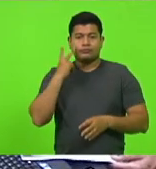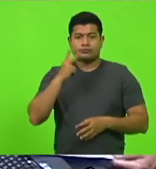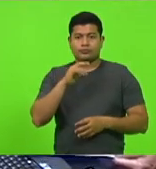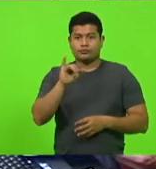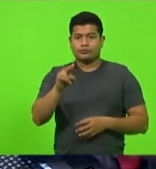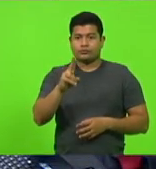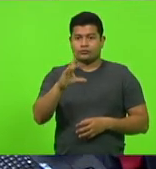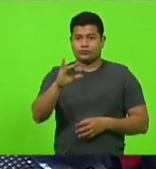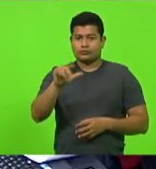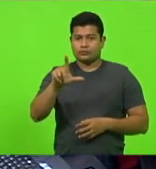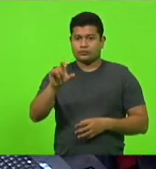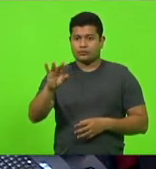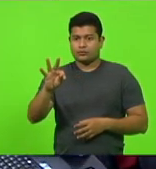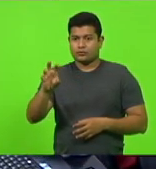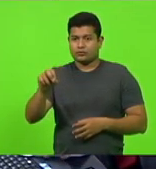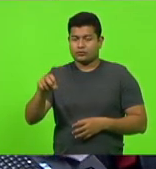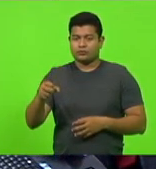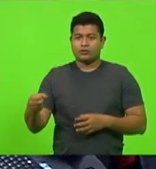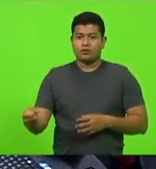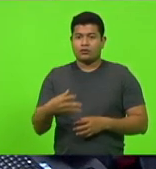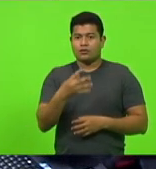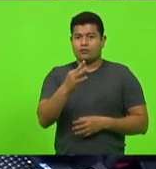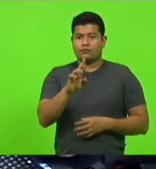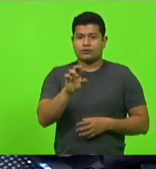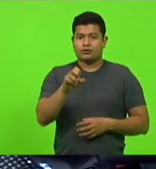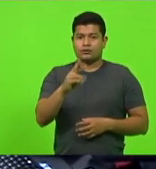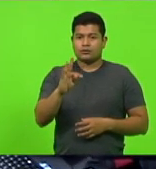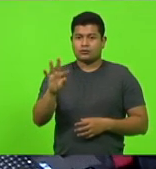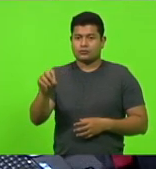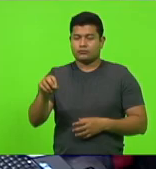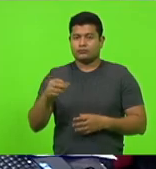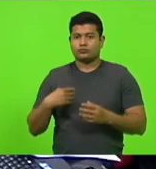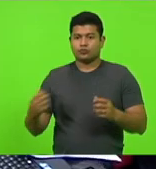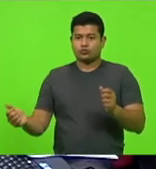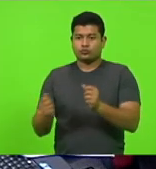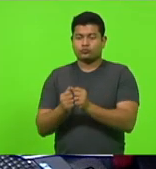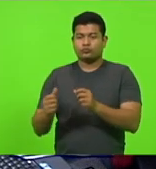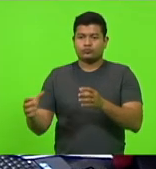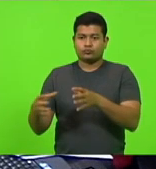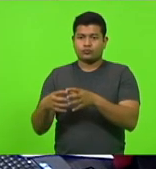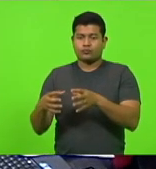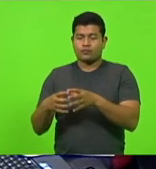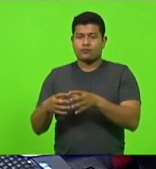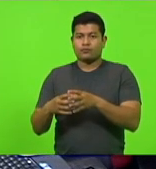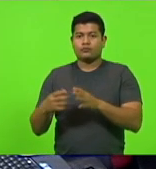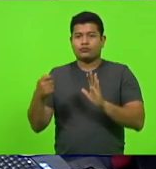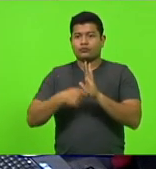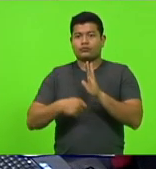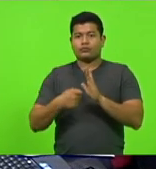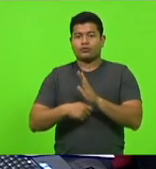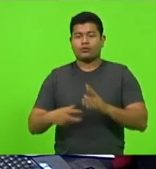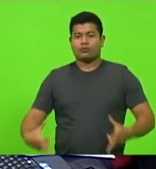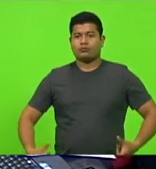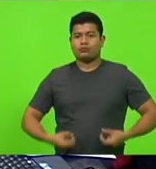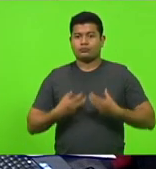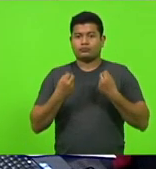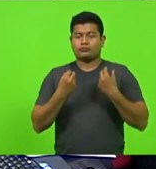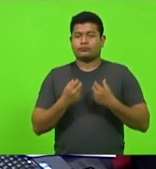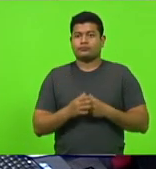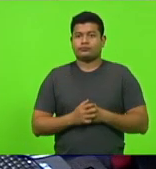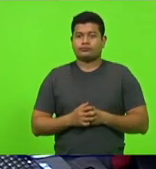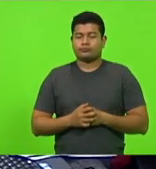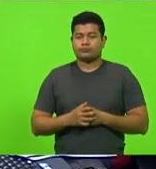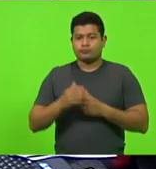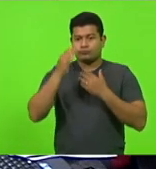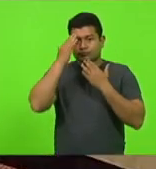Nova Trento, que está aqui com a Rede Feminina de Combate ao Câncer, também tratando de assuntos ligados ao município de Nova Trento. Era isso,